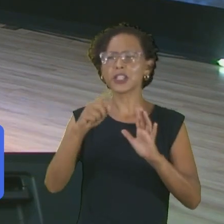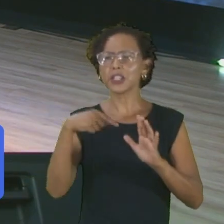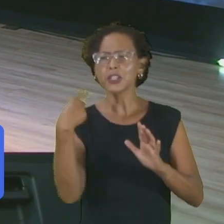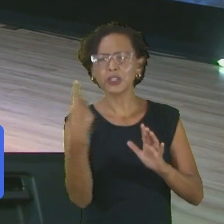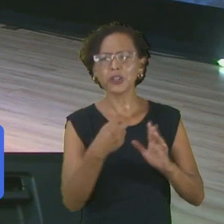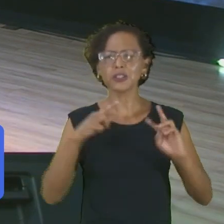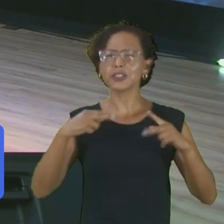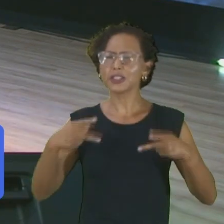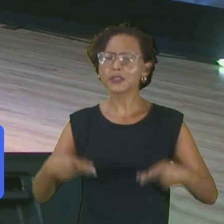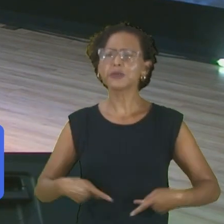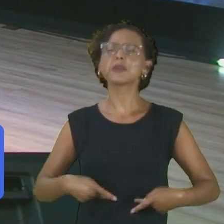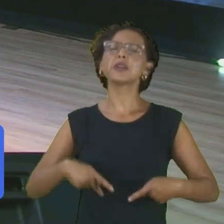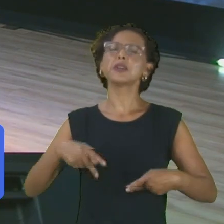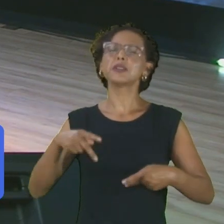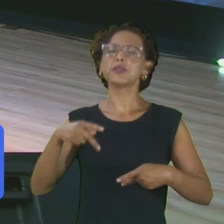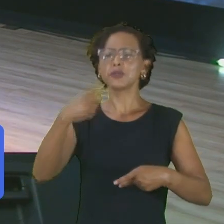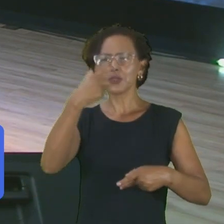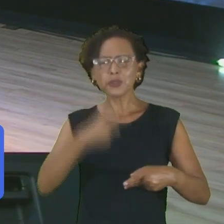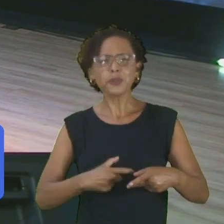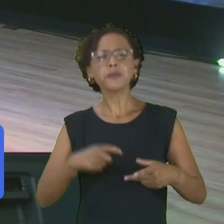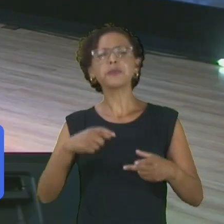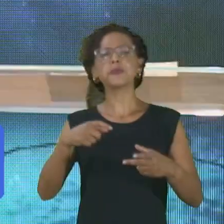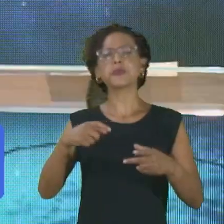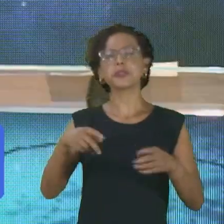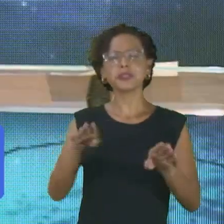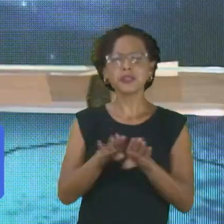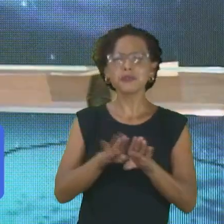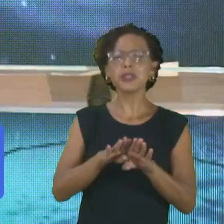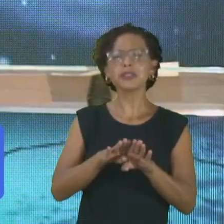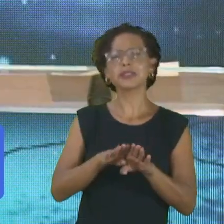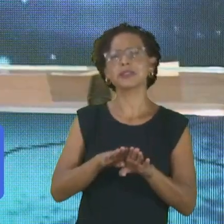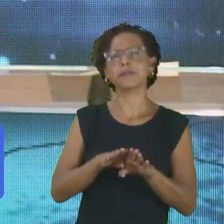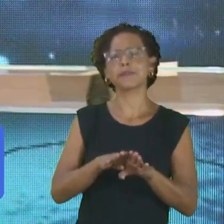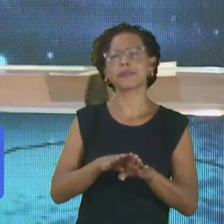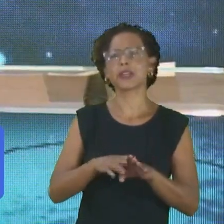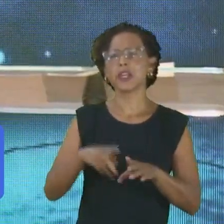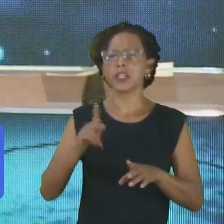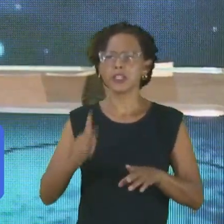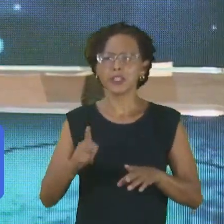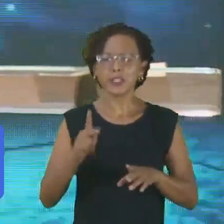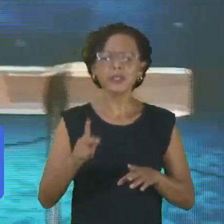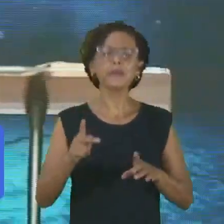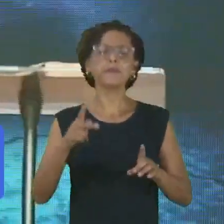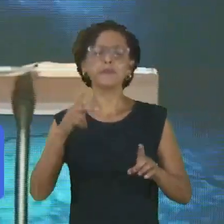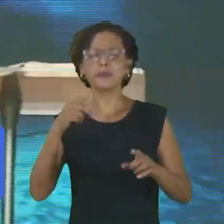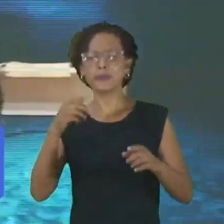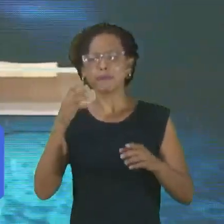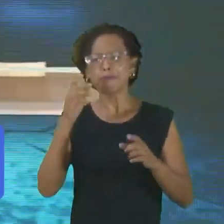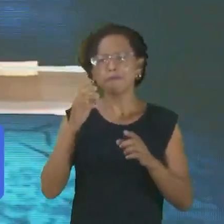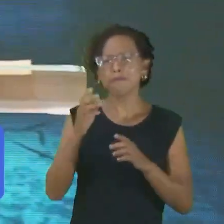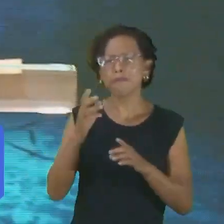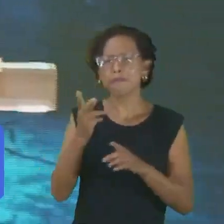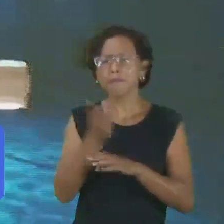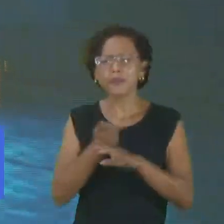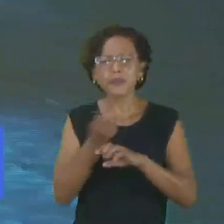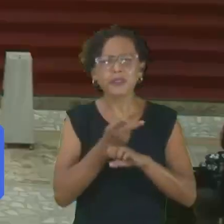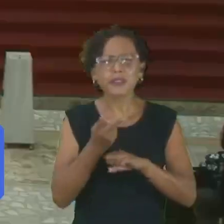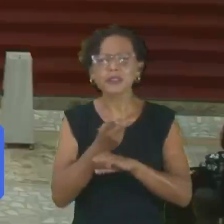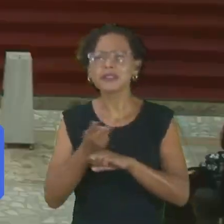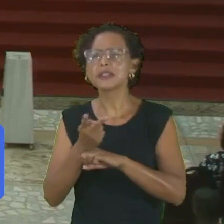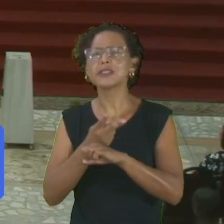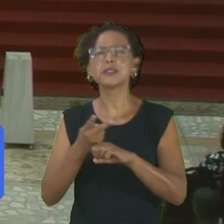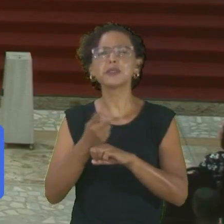uma saída para os problemas sociais. Os homens sempre tentam encontrar uma saída para